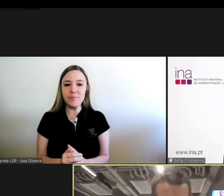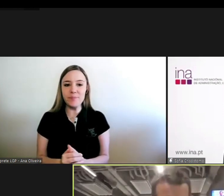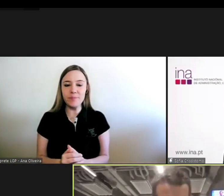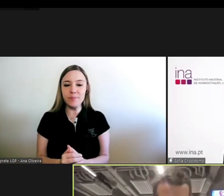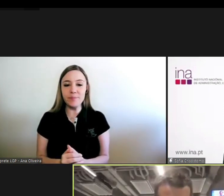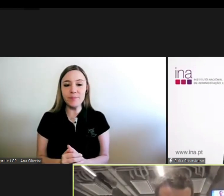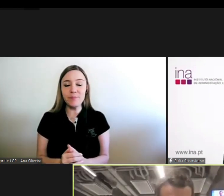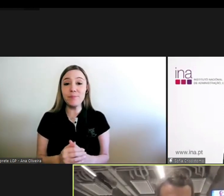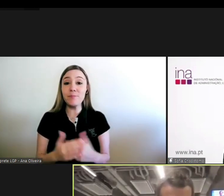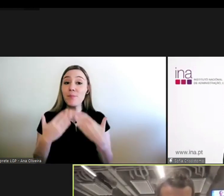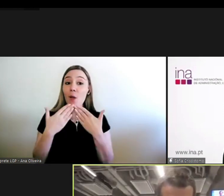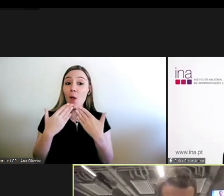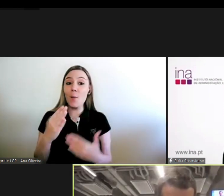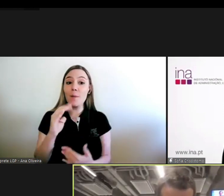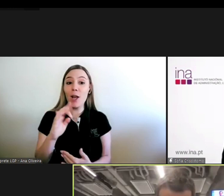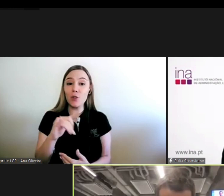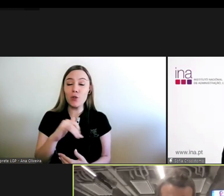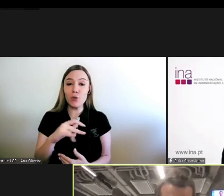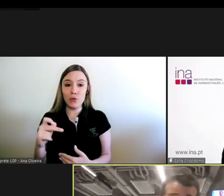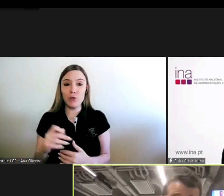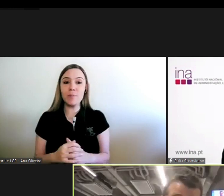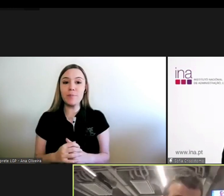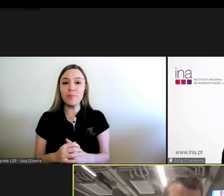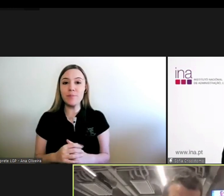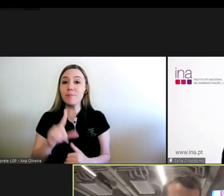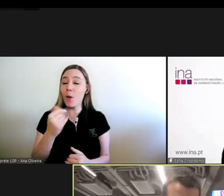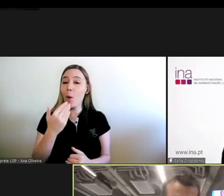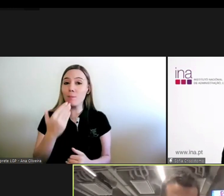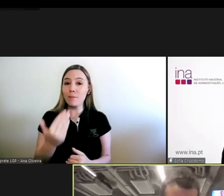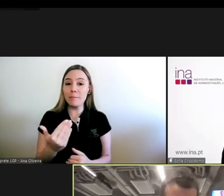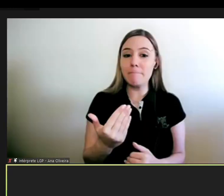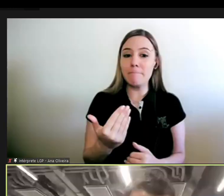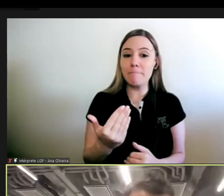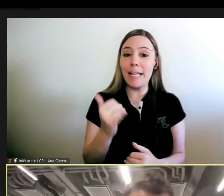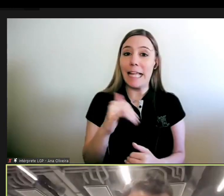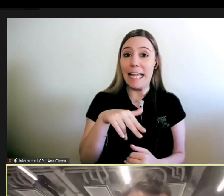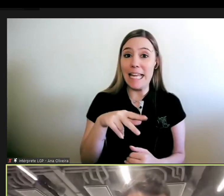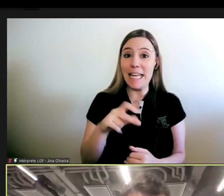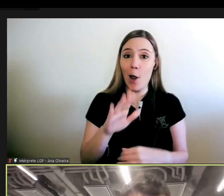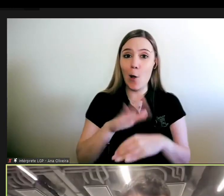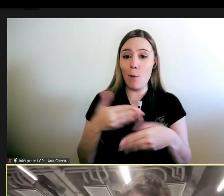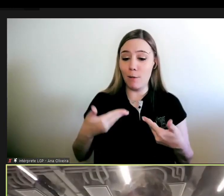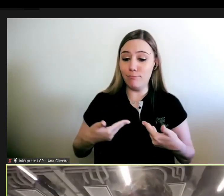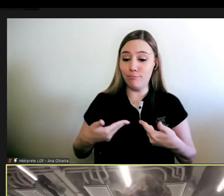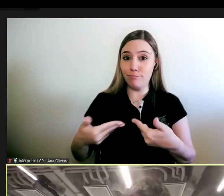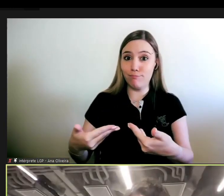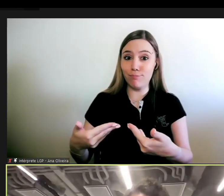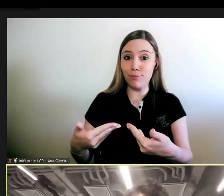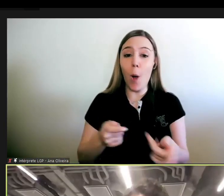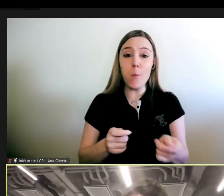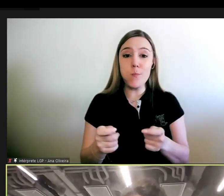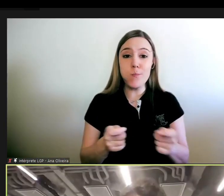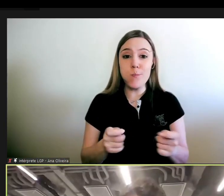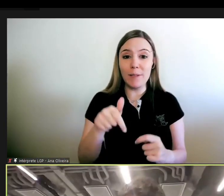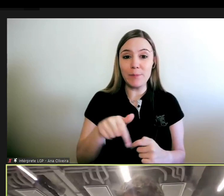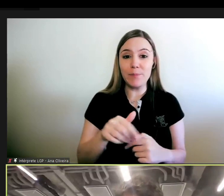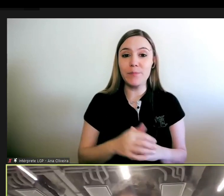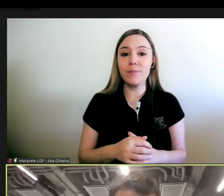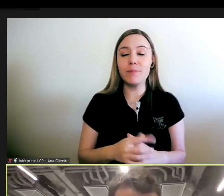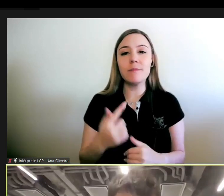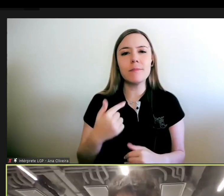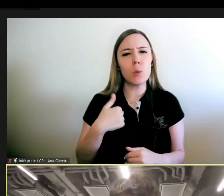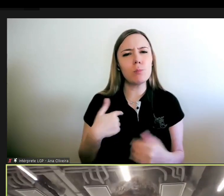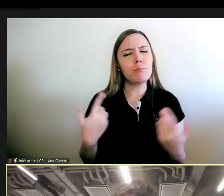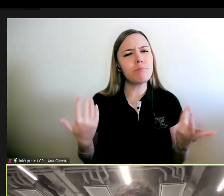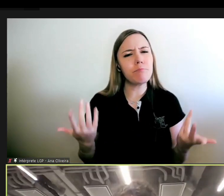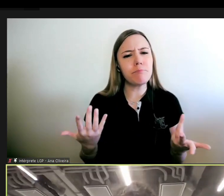Muito obrigado à Sofia Crisóstomo e obrigado também ao INA pelo convite para esta moderação. Eu